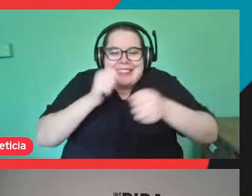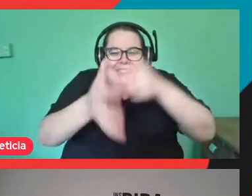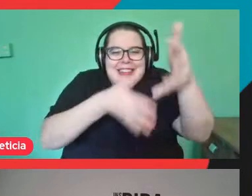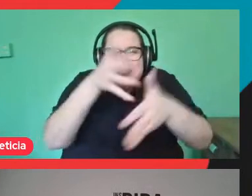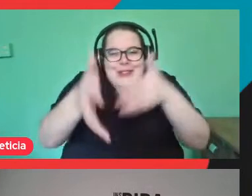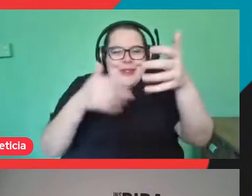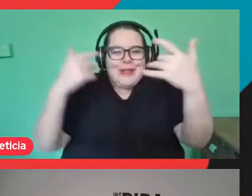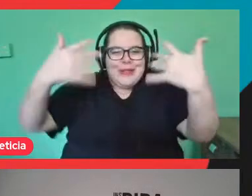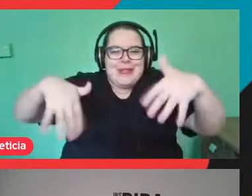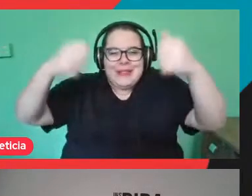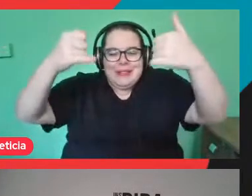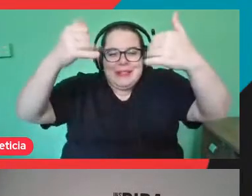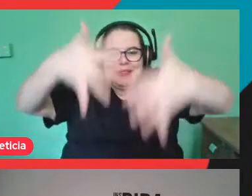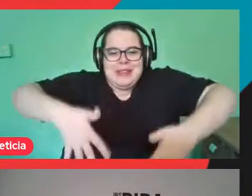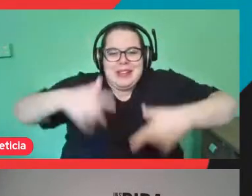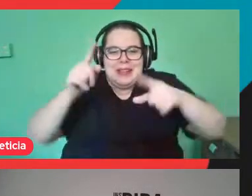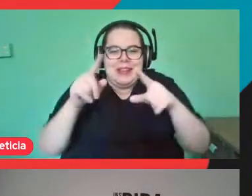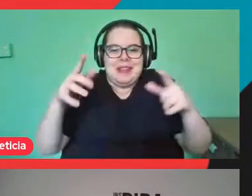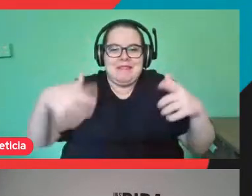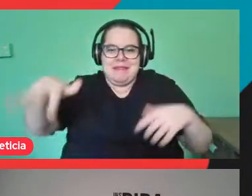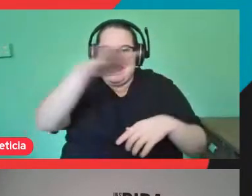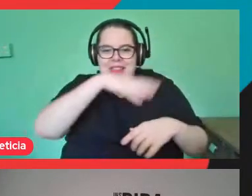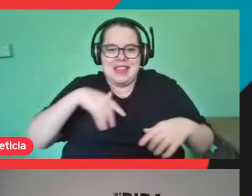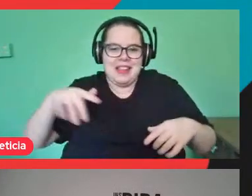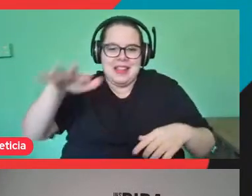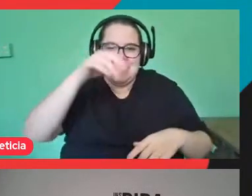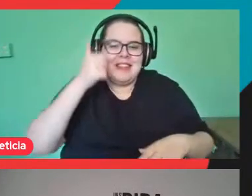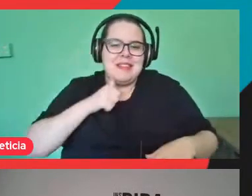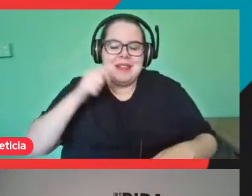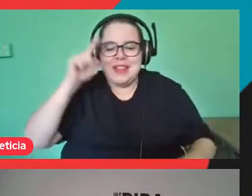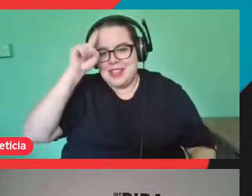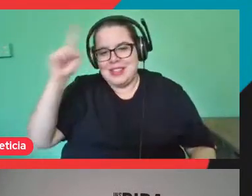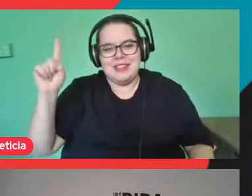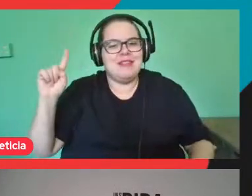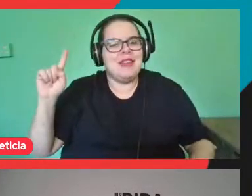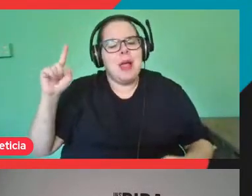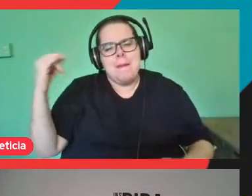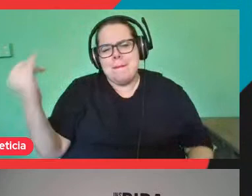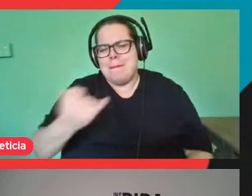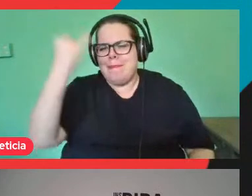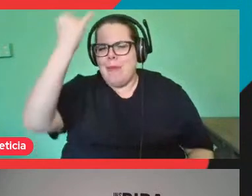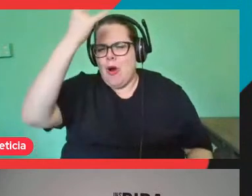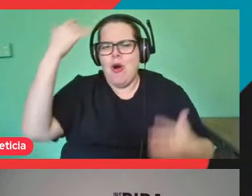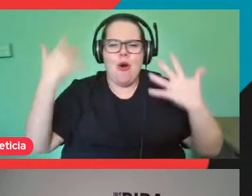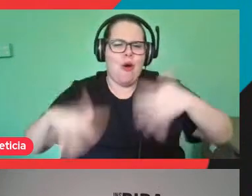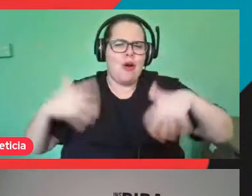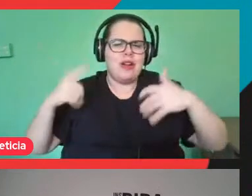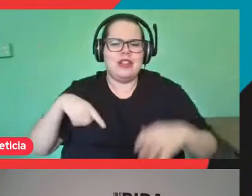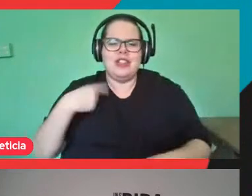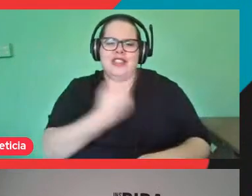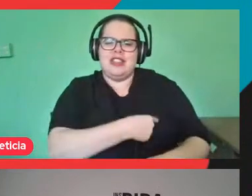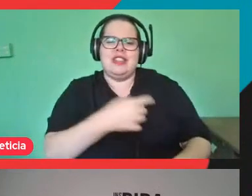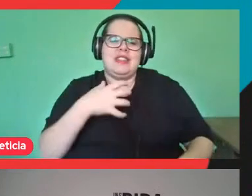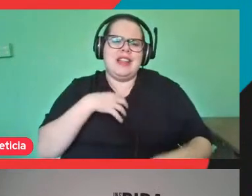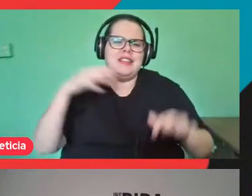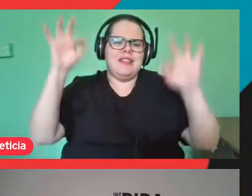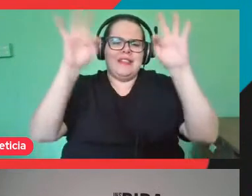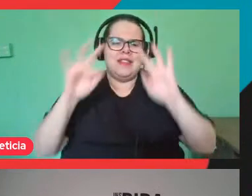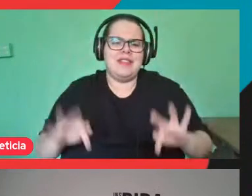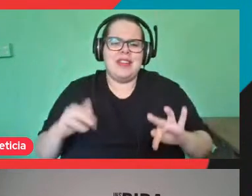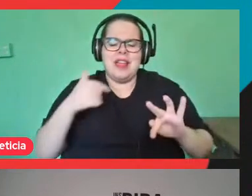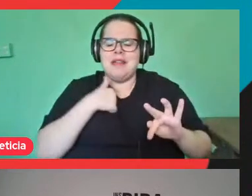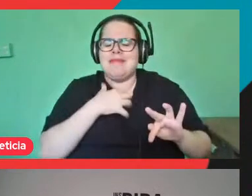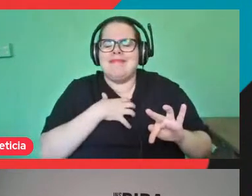nessa grande corrente aqui nesse dia super importante, né? Então acho que é isso. Fico